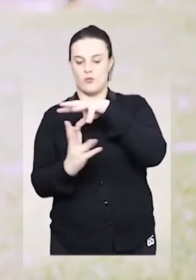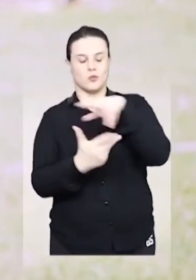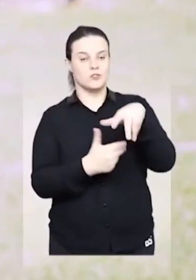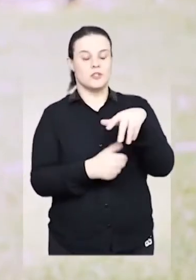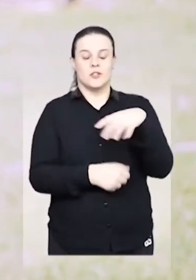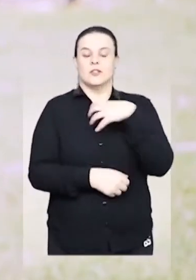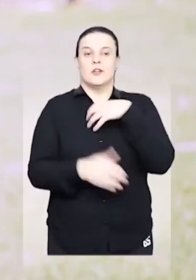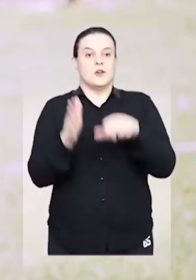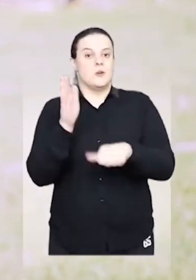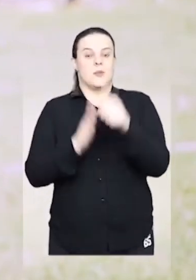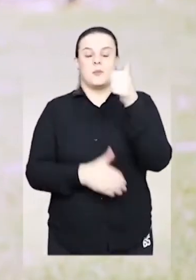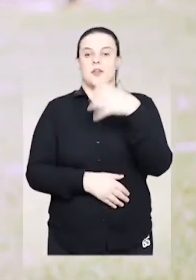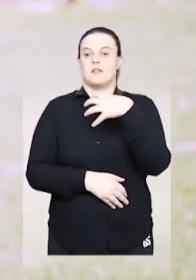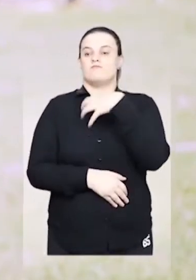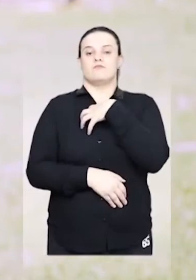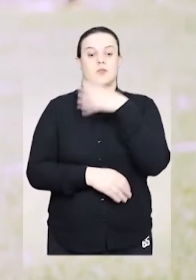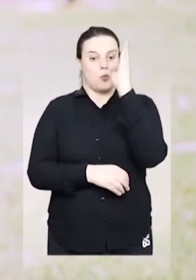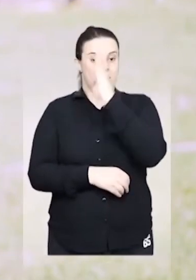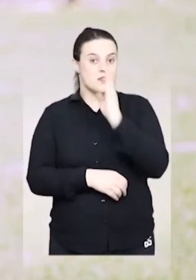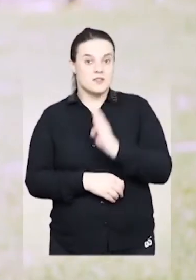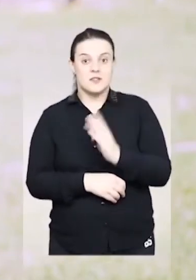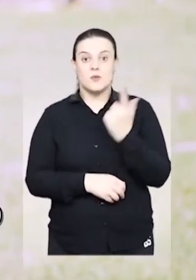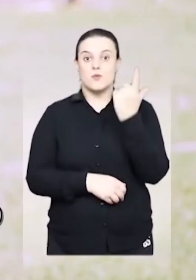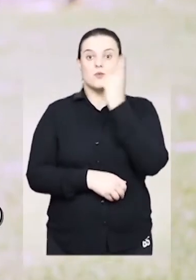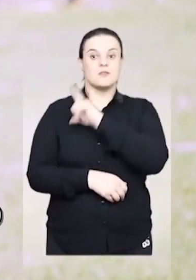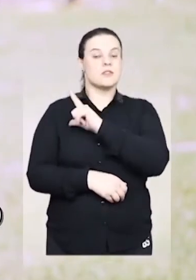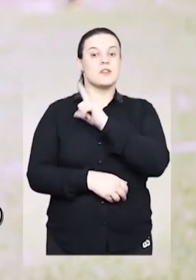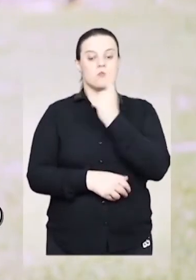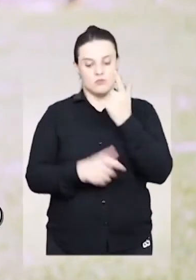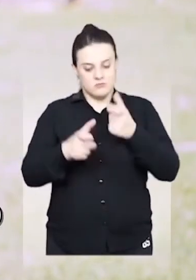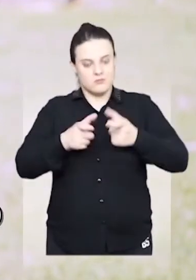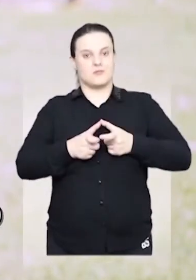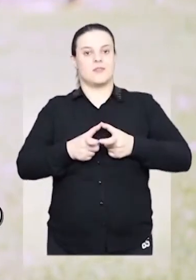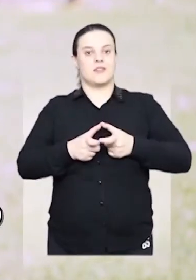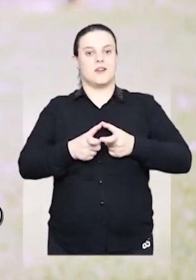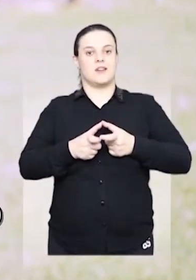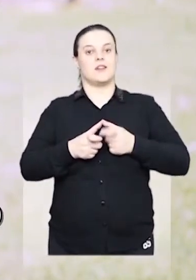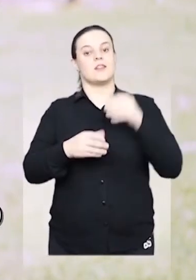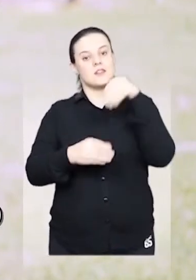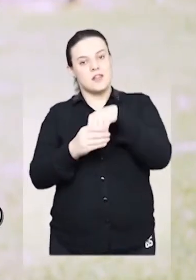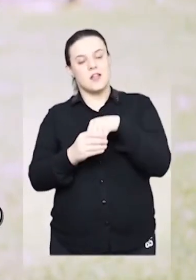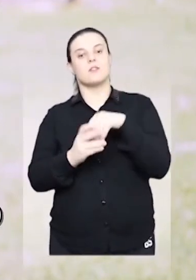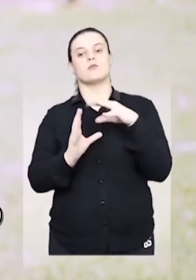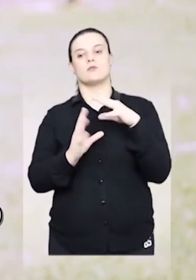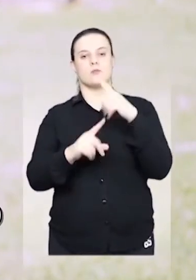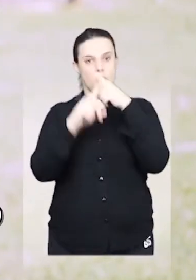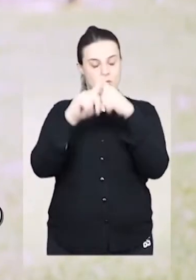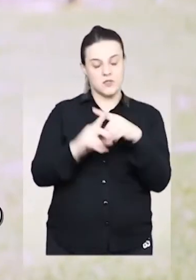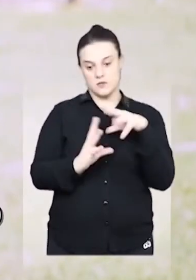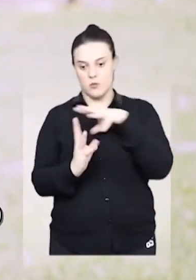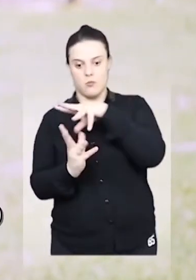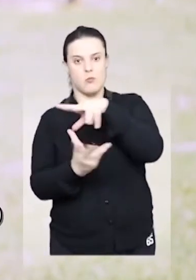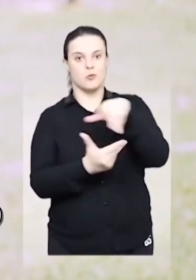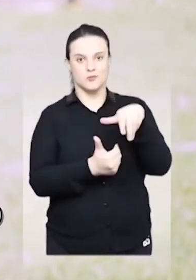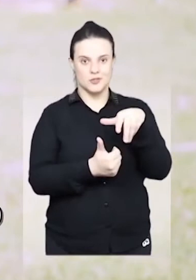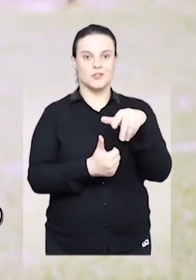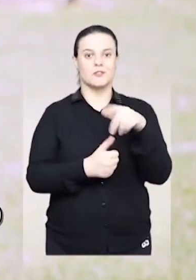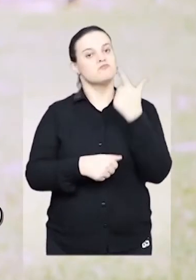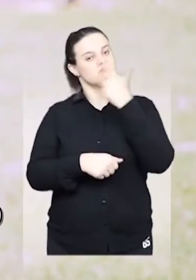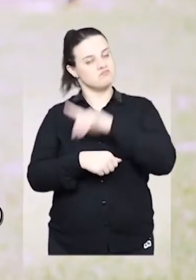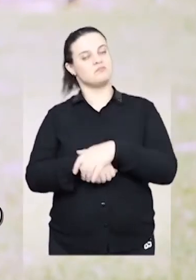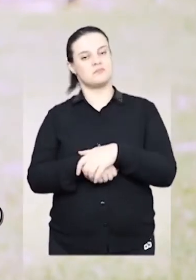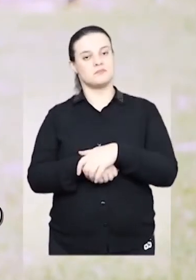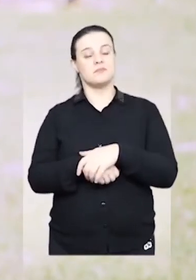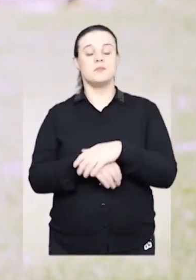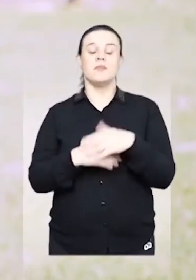Então, aquela foi a primeira vez que o Brasil subiu no pódio dentro de um evento mundial pela medalha de